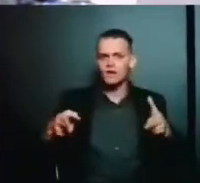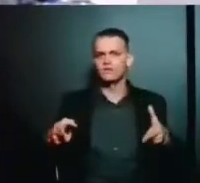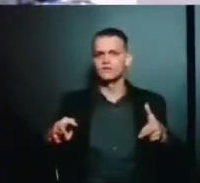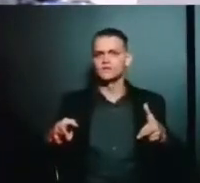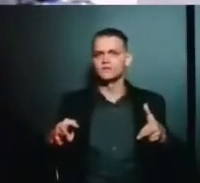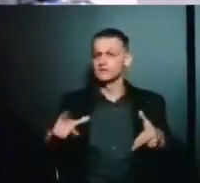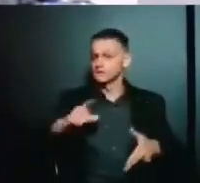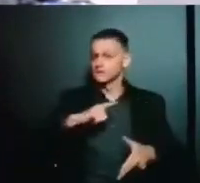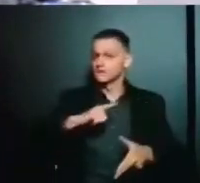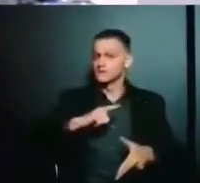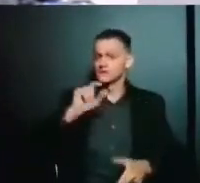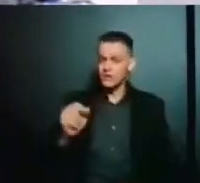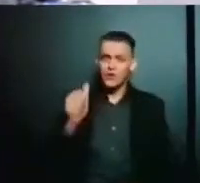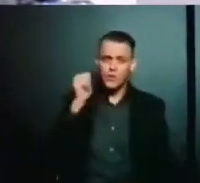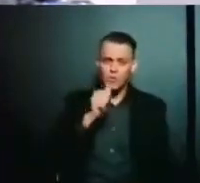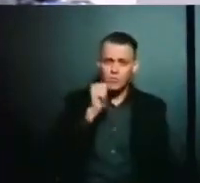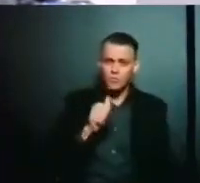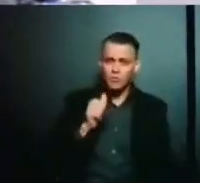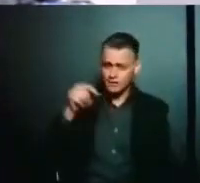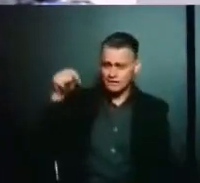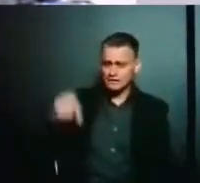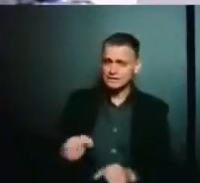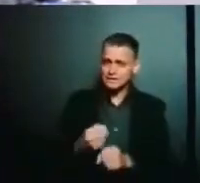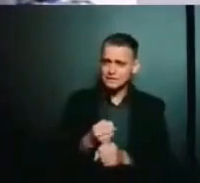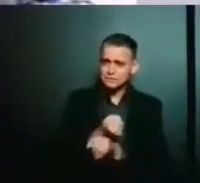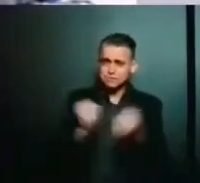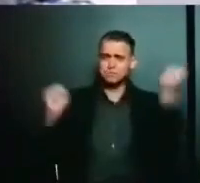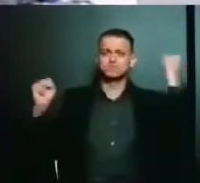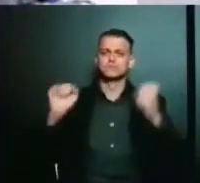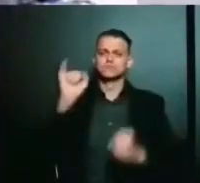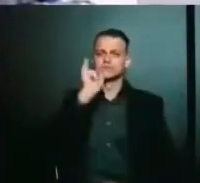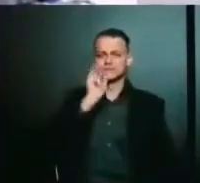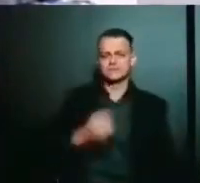aqui grandes mulheres que vão dar hoje o exemplo disso.